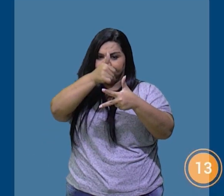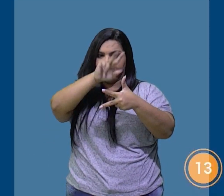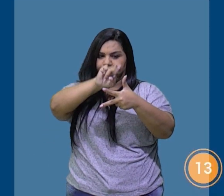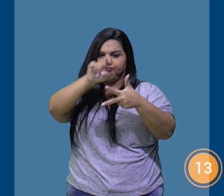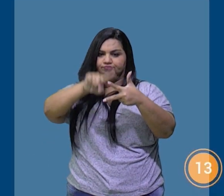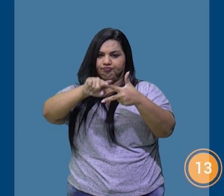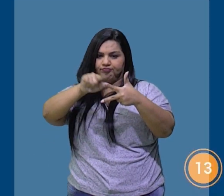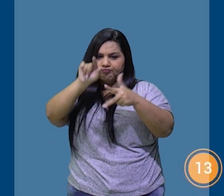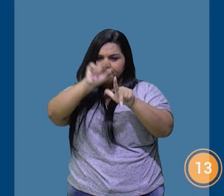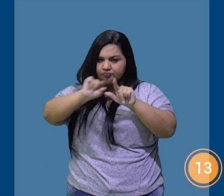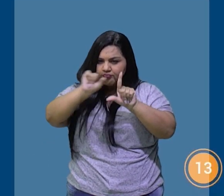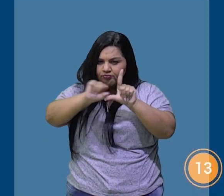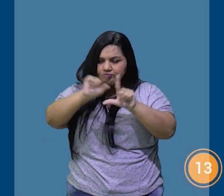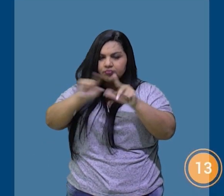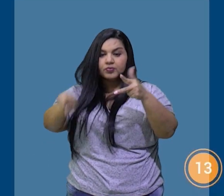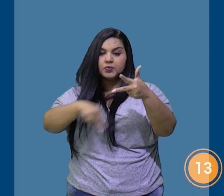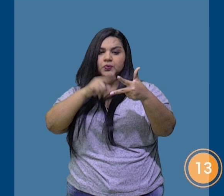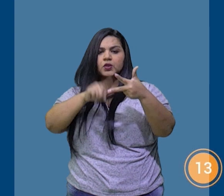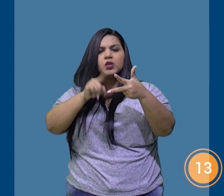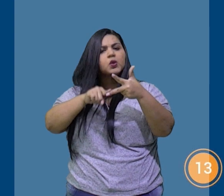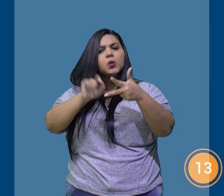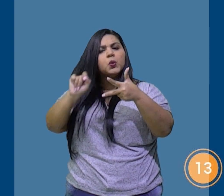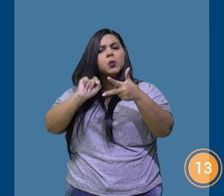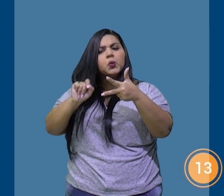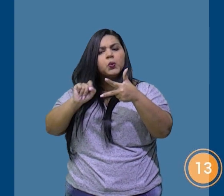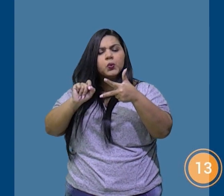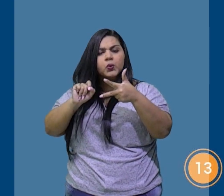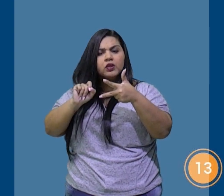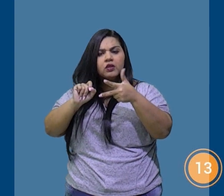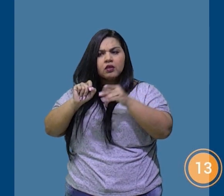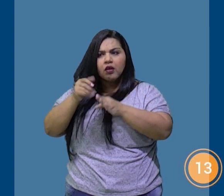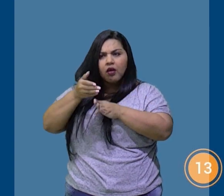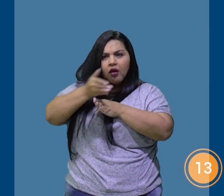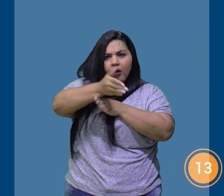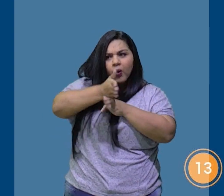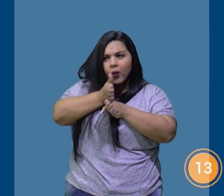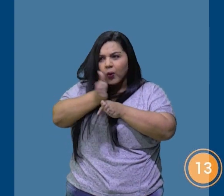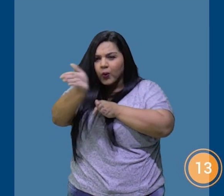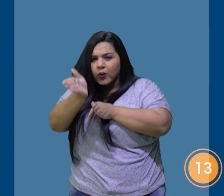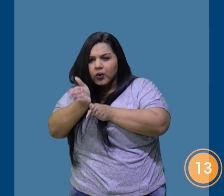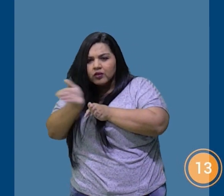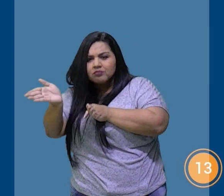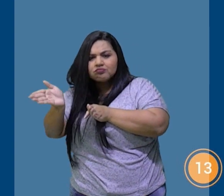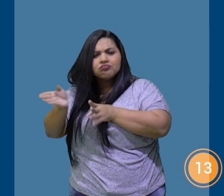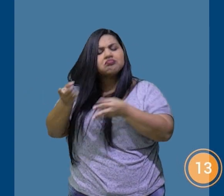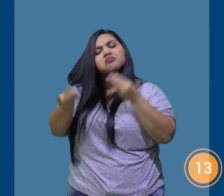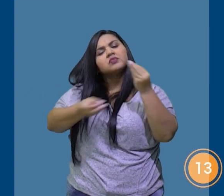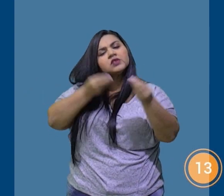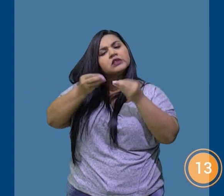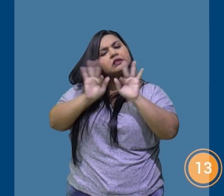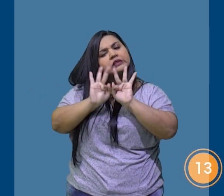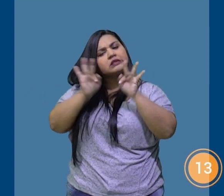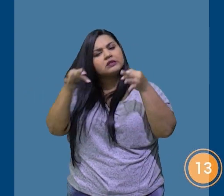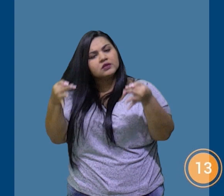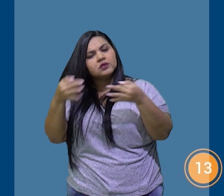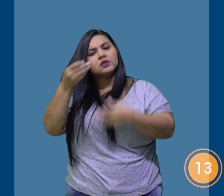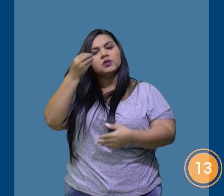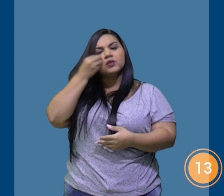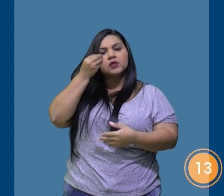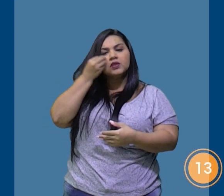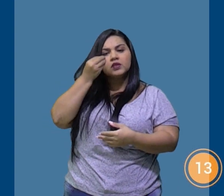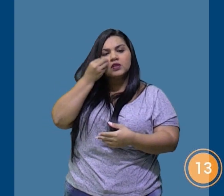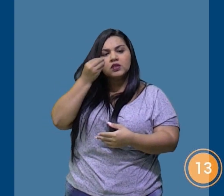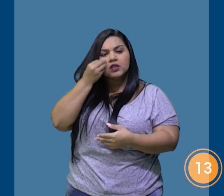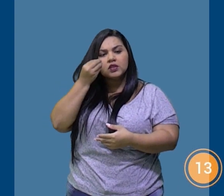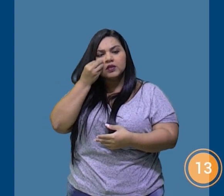a orientação, né? Então, a orientação aqui já mais simples, né? A gente vai observar a Rosa dos Ventos,